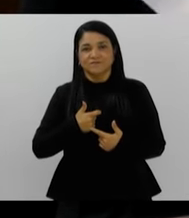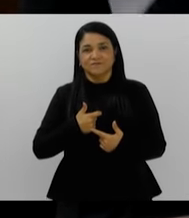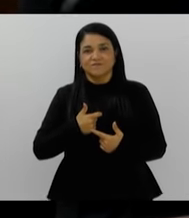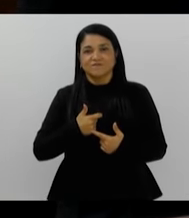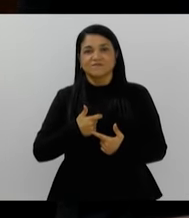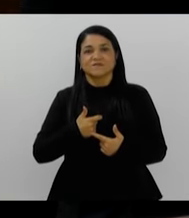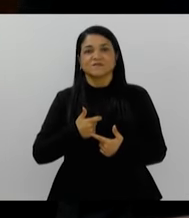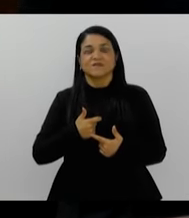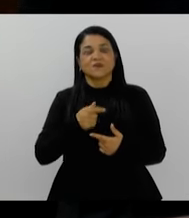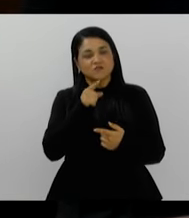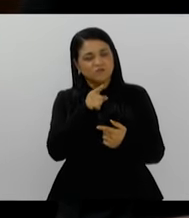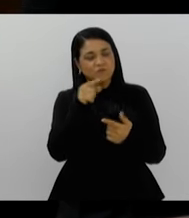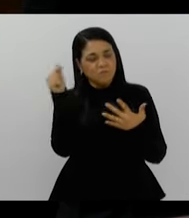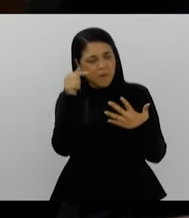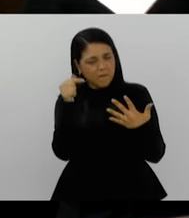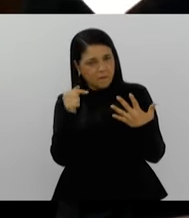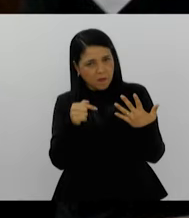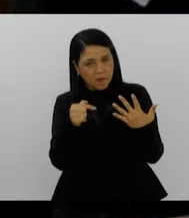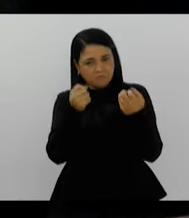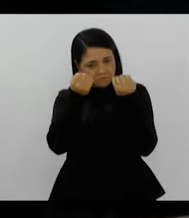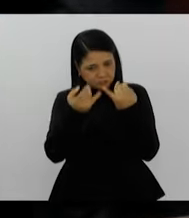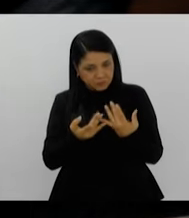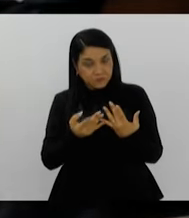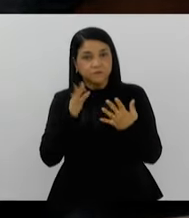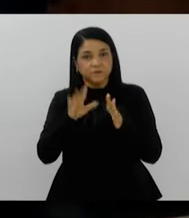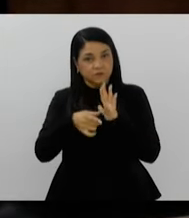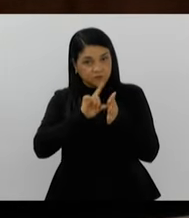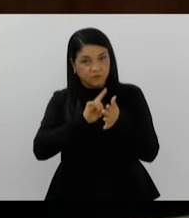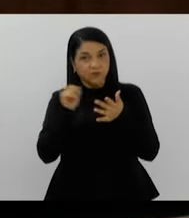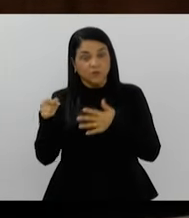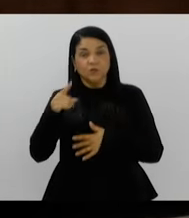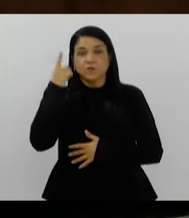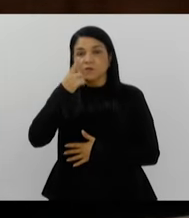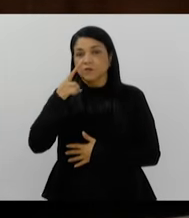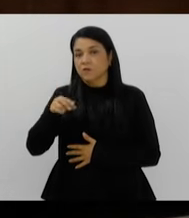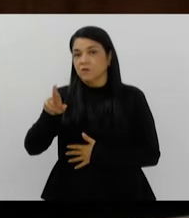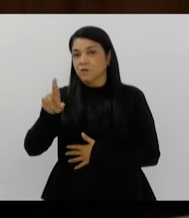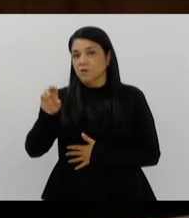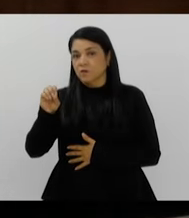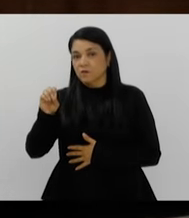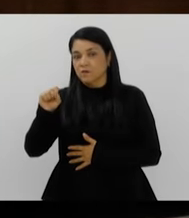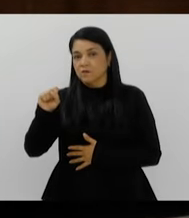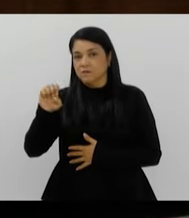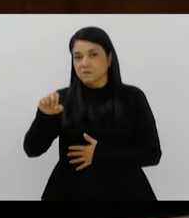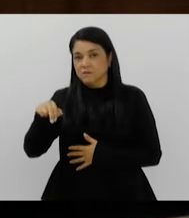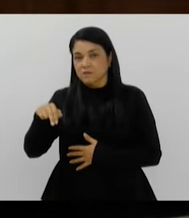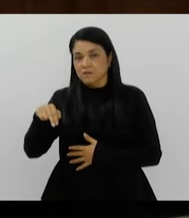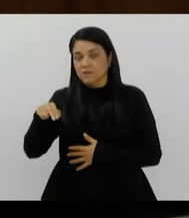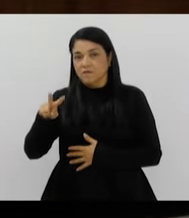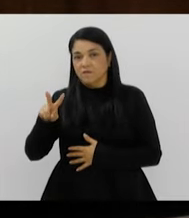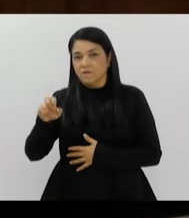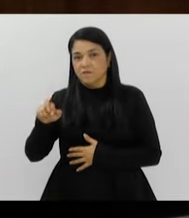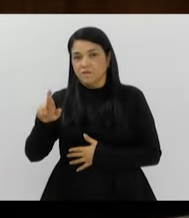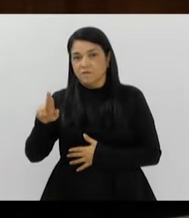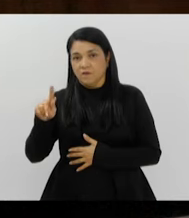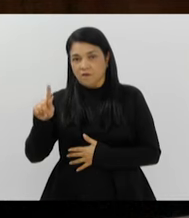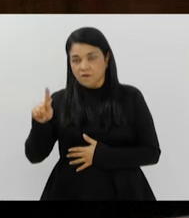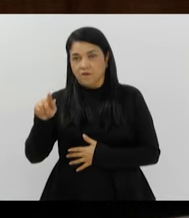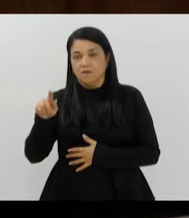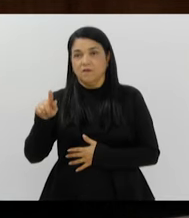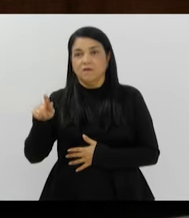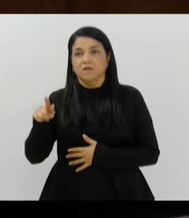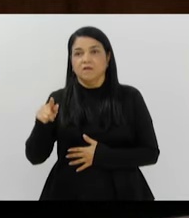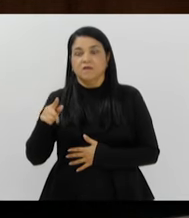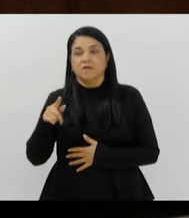às suas ponderações, porque o deputado Rosenberg Reis acaba de me alertar... Eu falo o nome, não. Não vou falar o